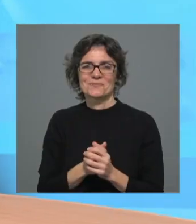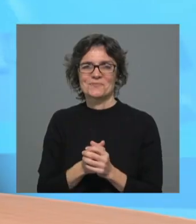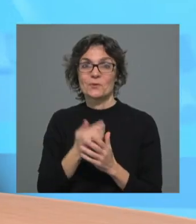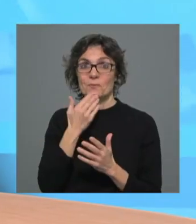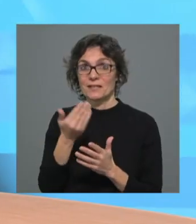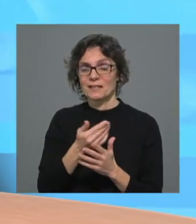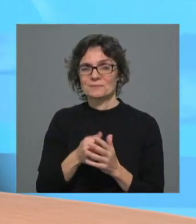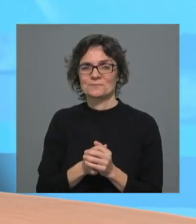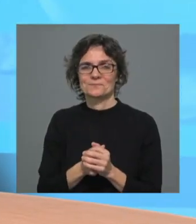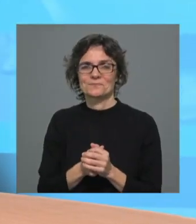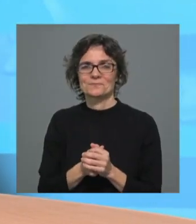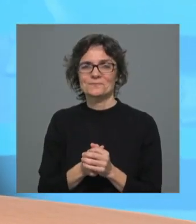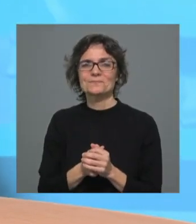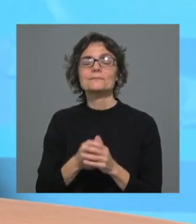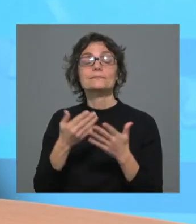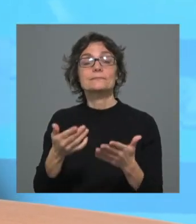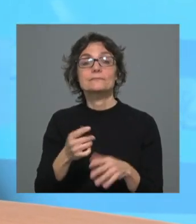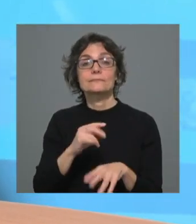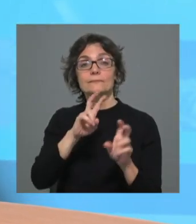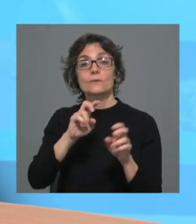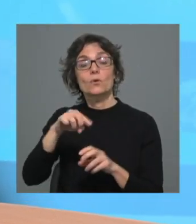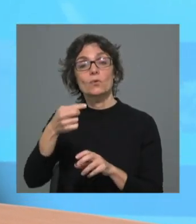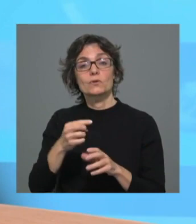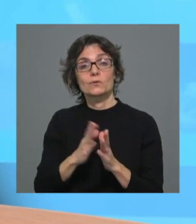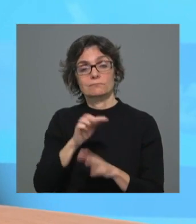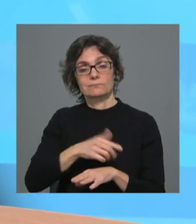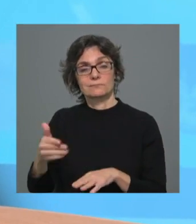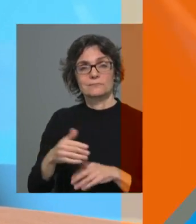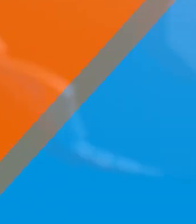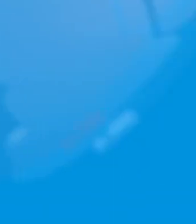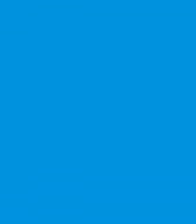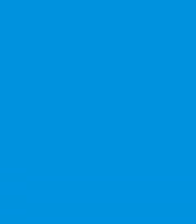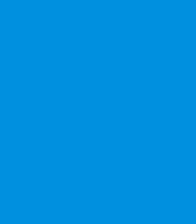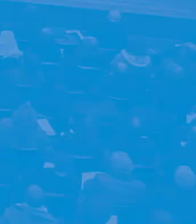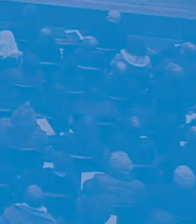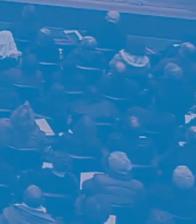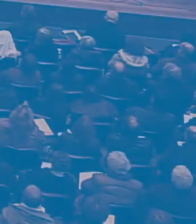Tempo ainda para outros temas que marcam a atualidade religiosa.